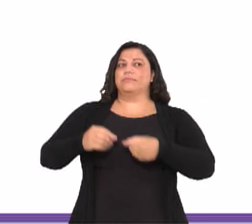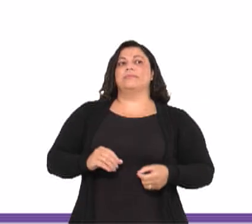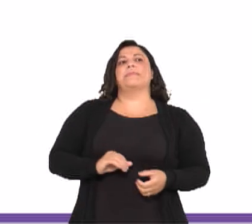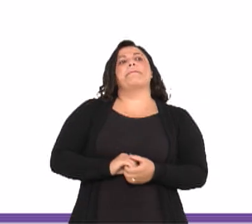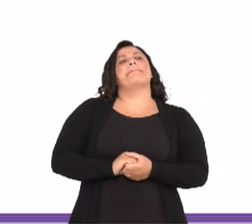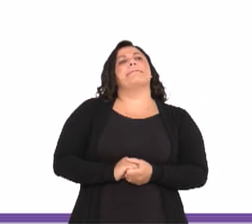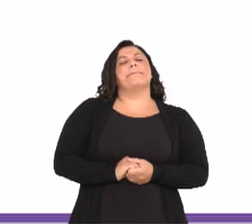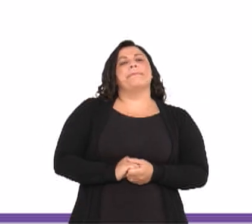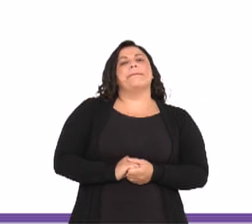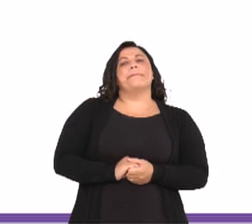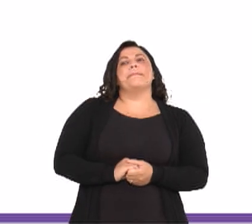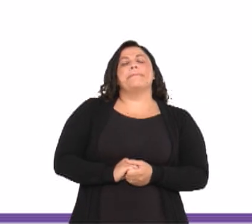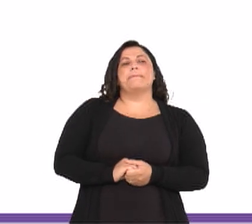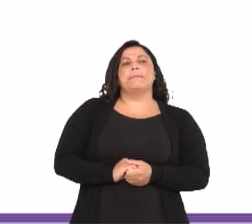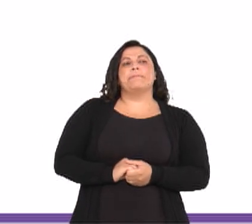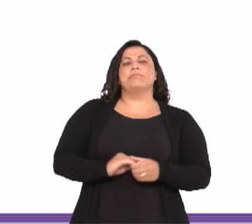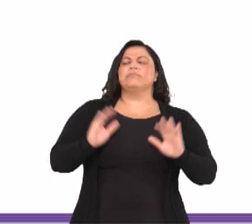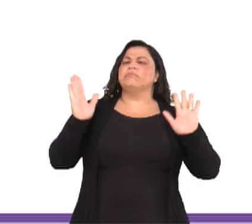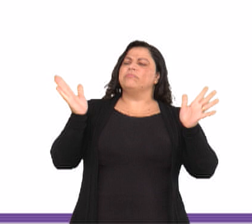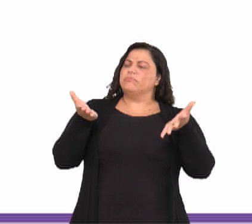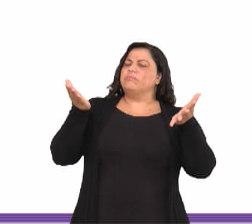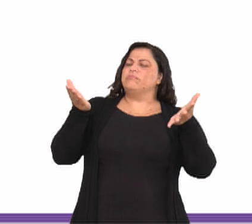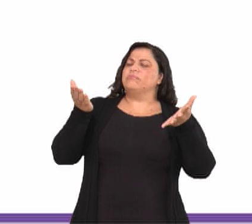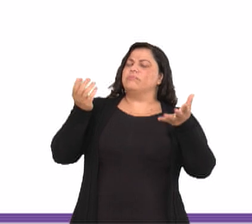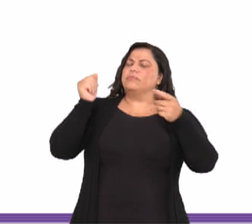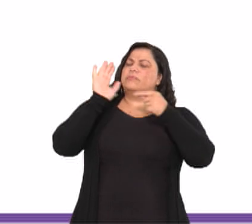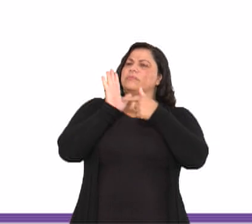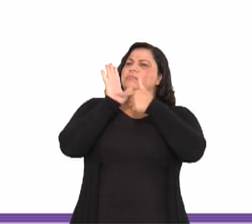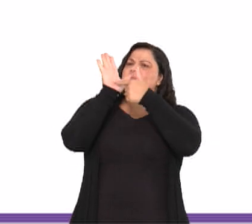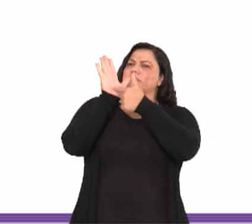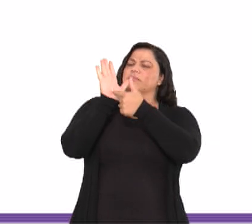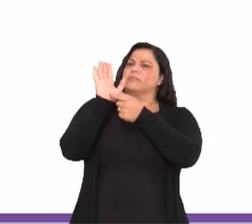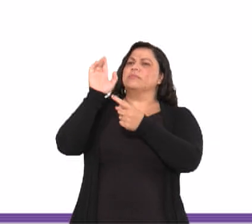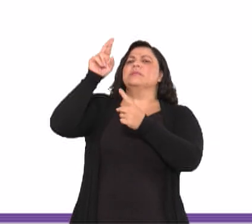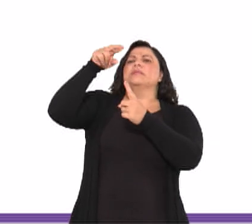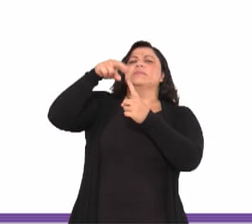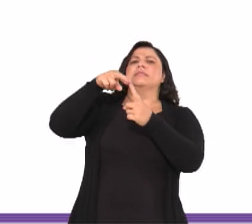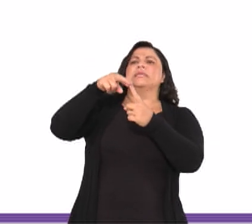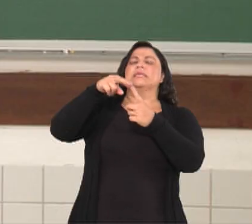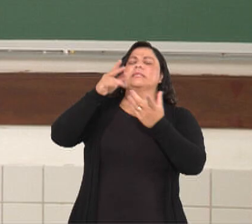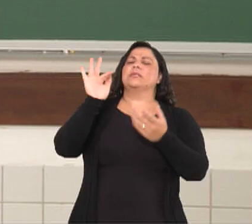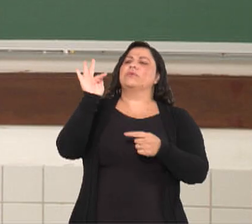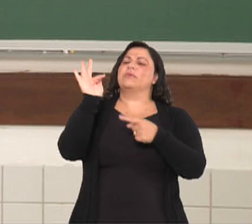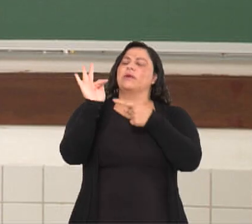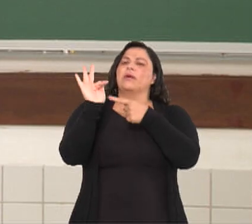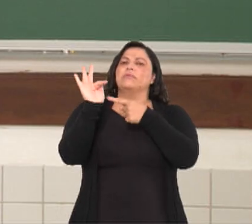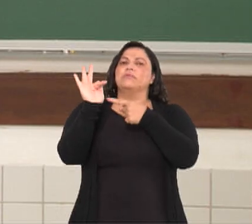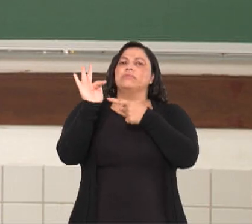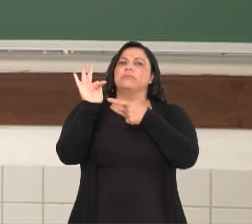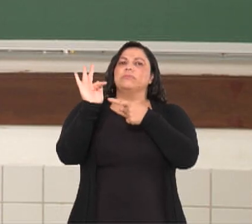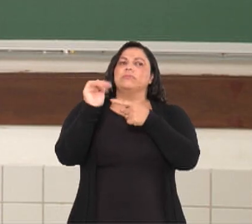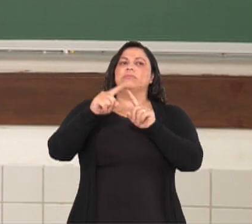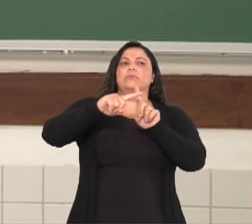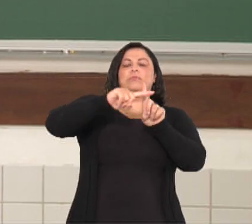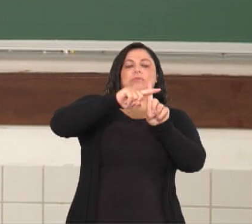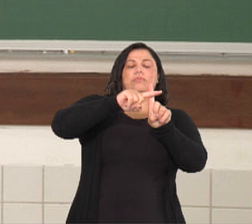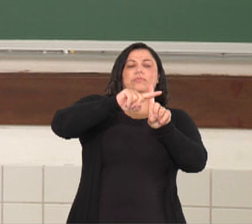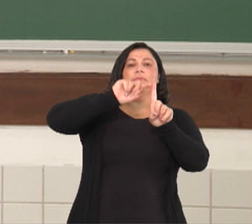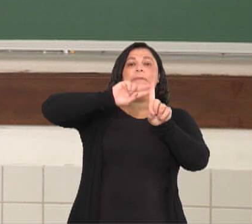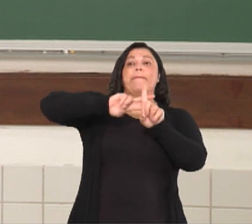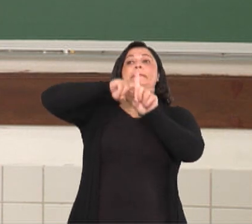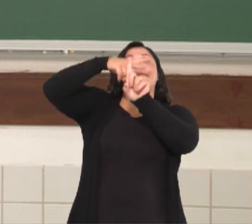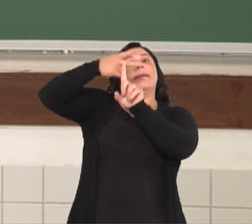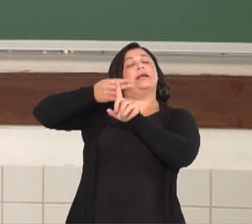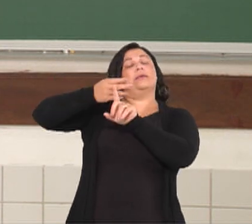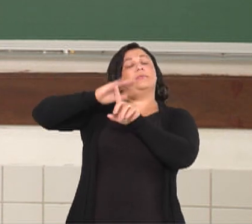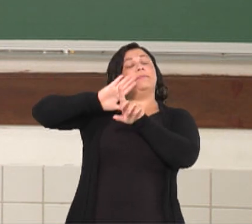Aqui nós temos a representação da força elétrica sobre uma carga positiva, uma carga maior que zero, que